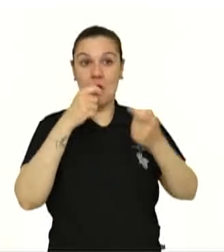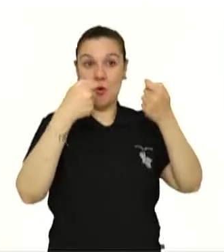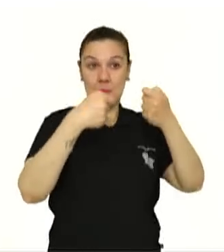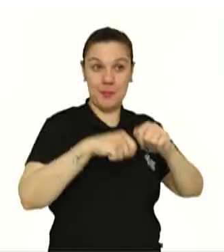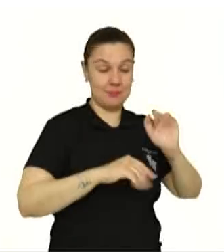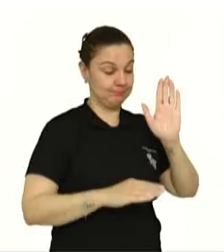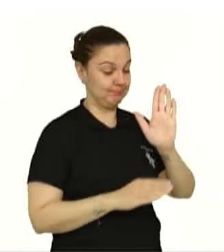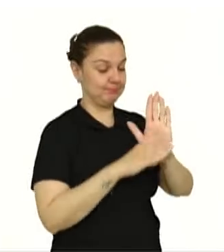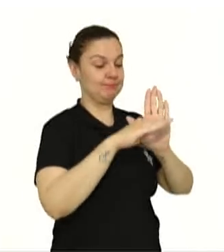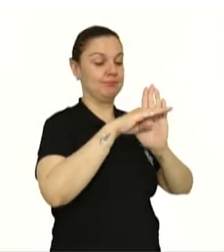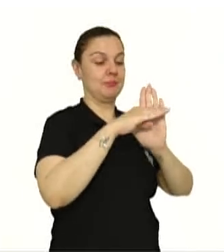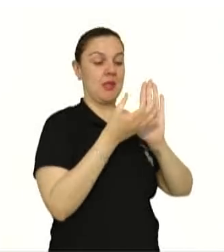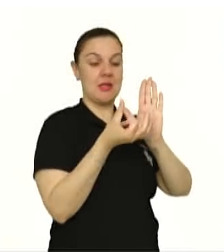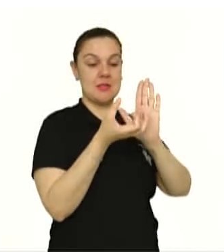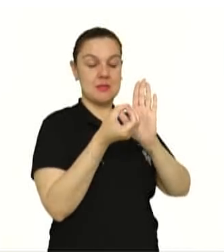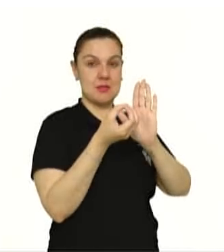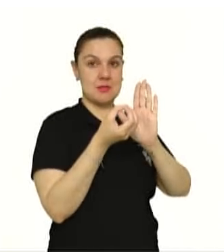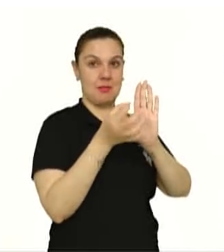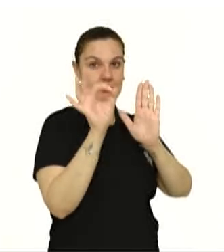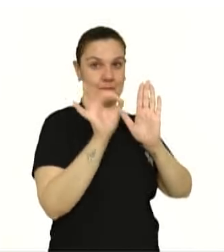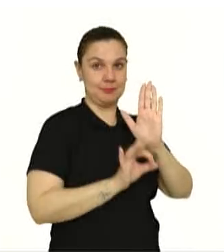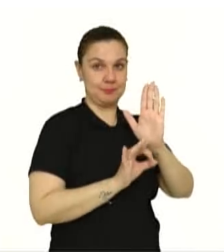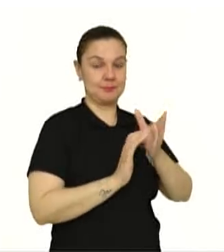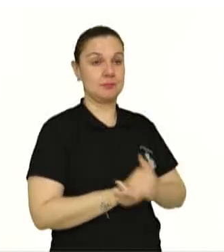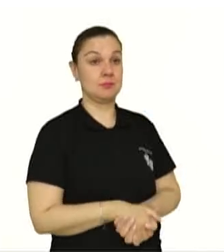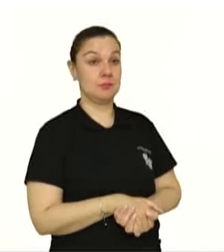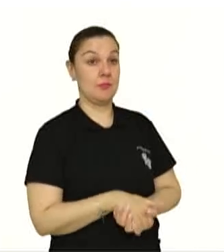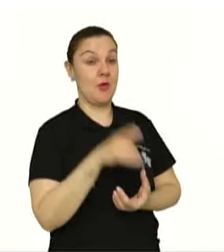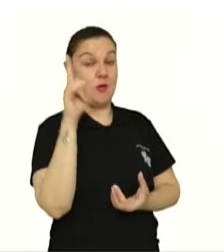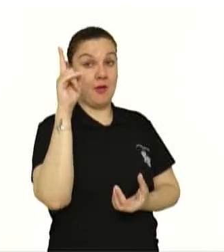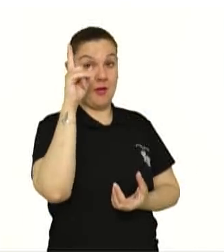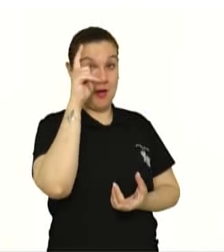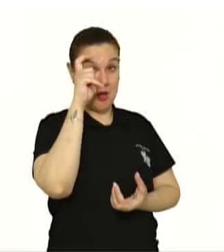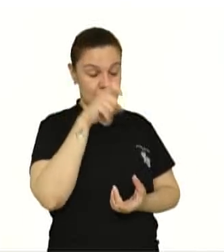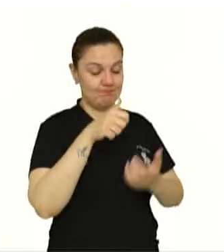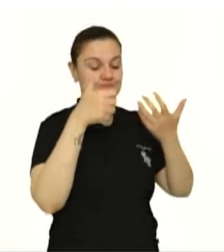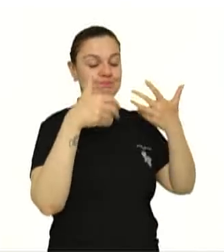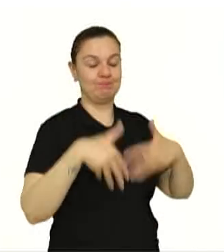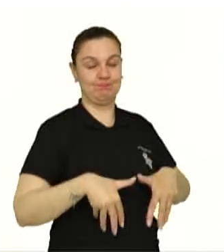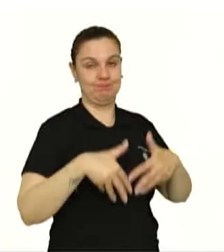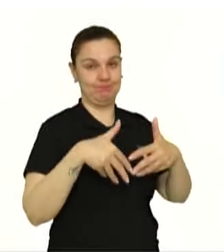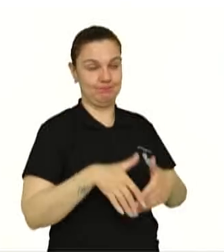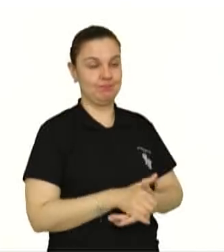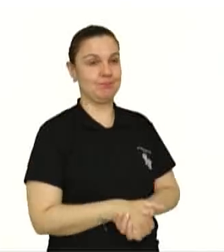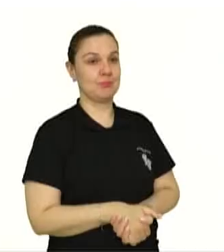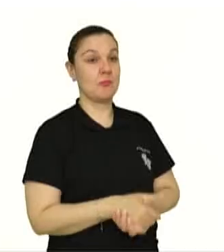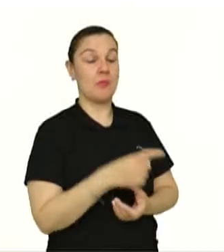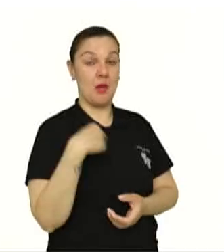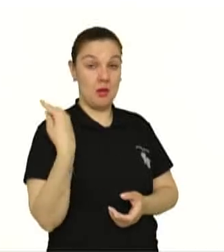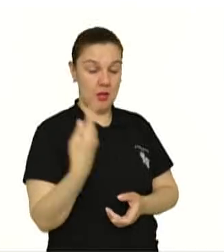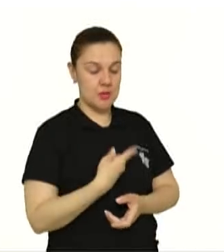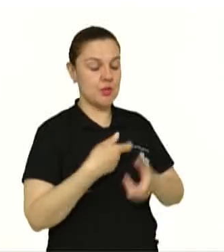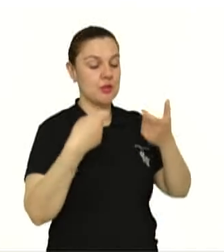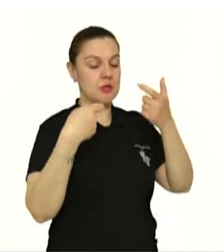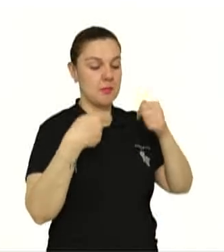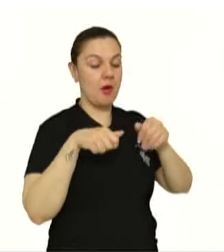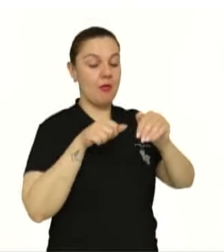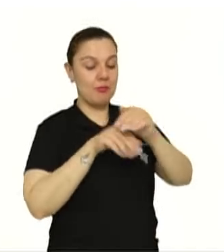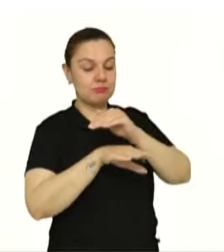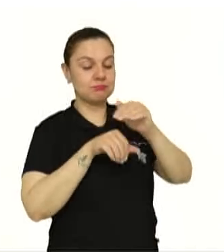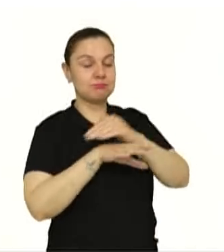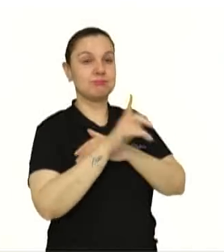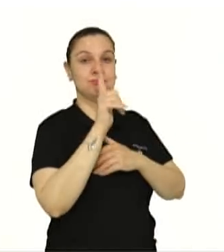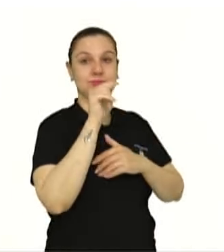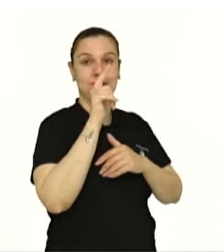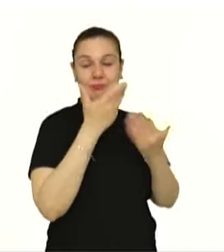que chegar a 60%. A dificuldade hoje é muito grande. Nós precisamos estocar